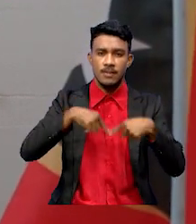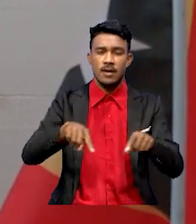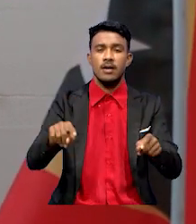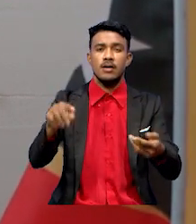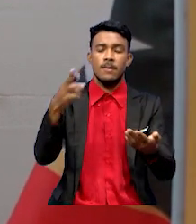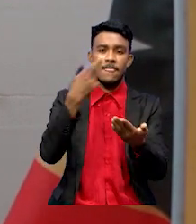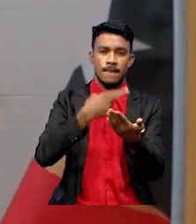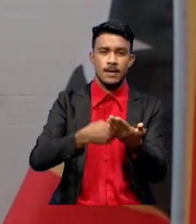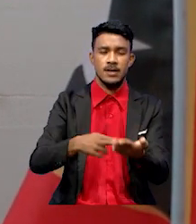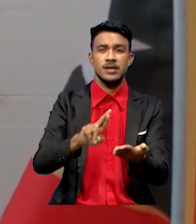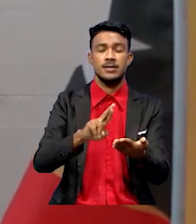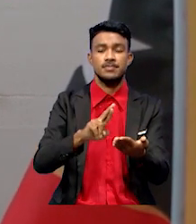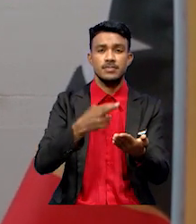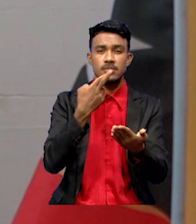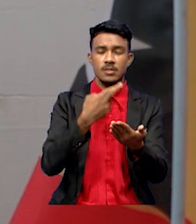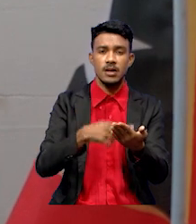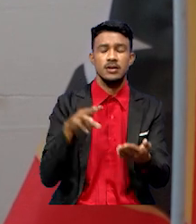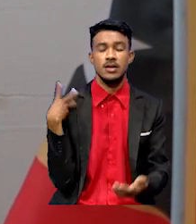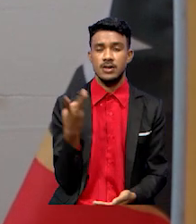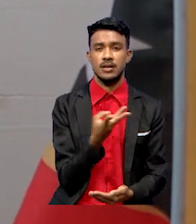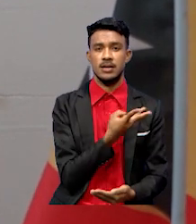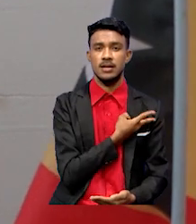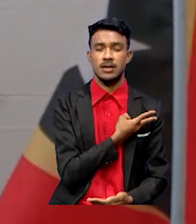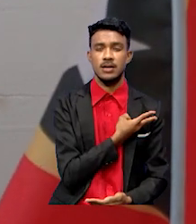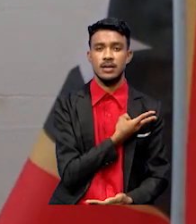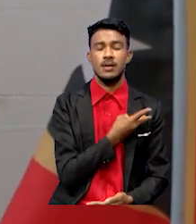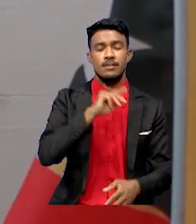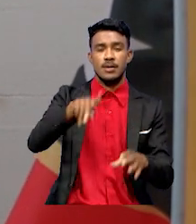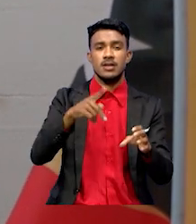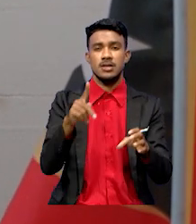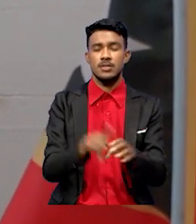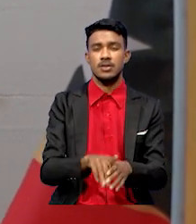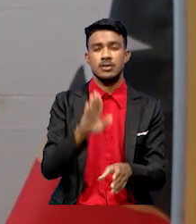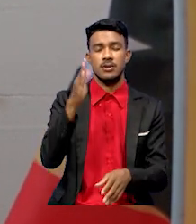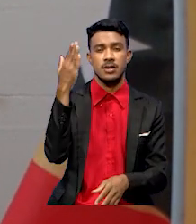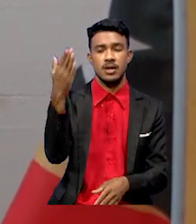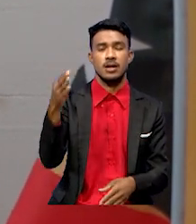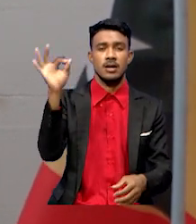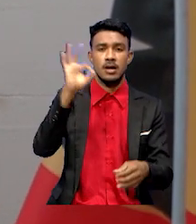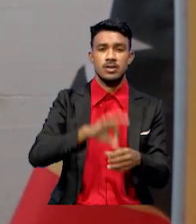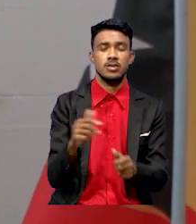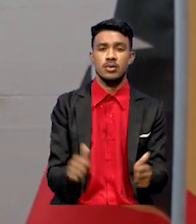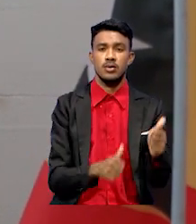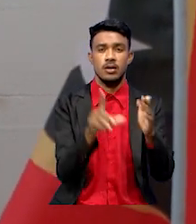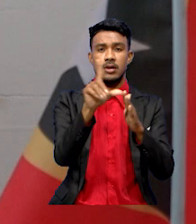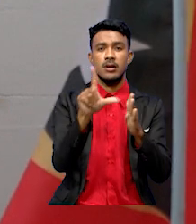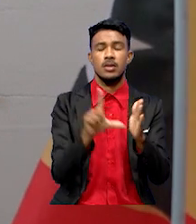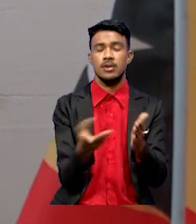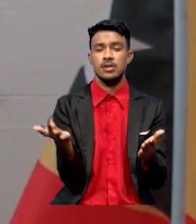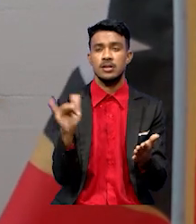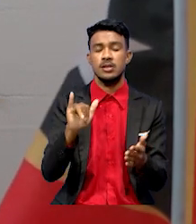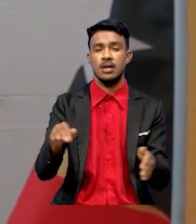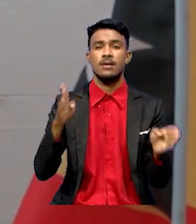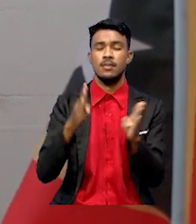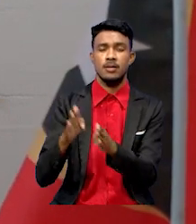ga bahalo be registra itaninia be participação ya eleição ne, tuir procedimento ne mesmo se prepara. Mas